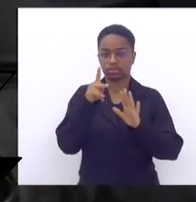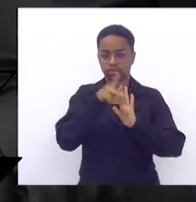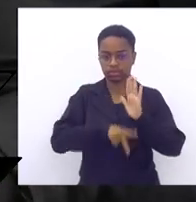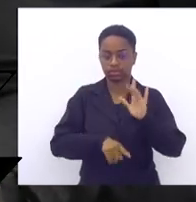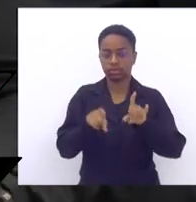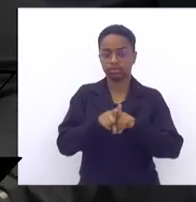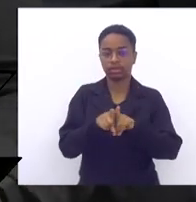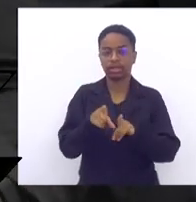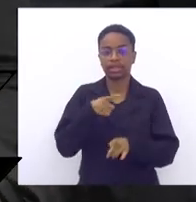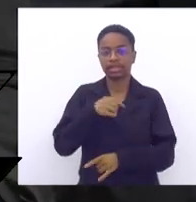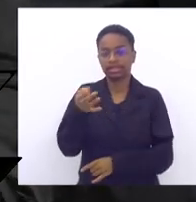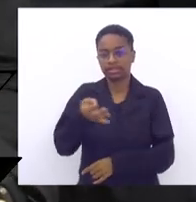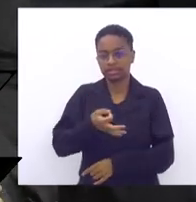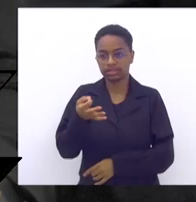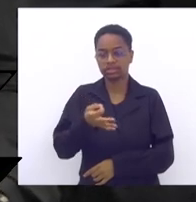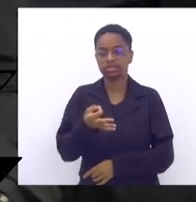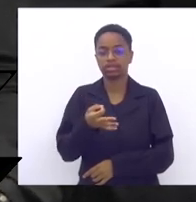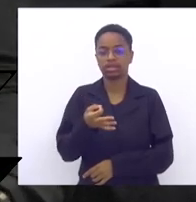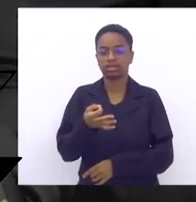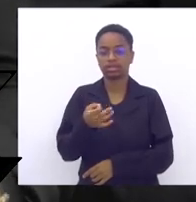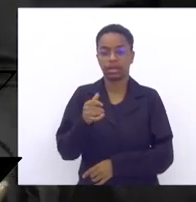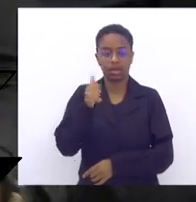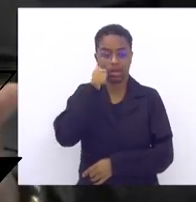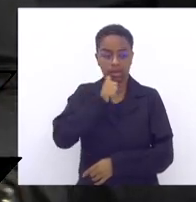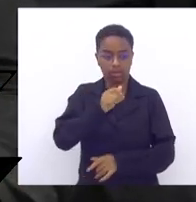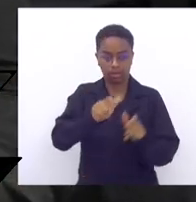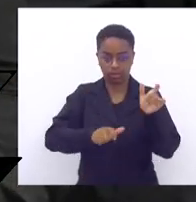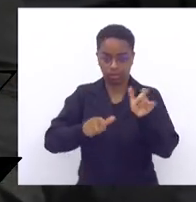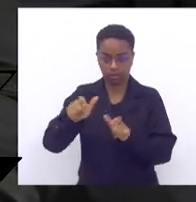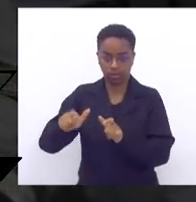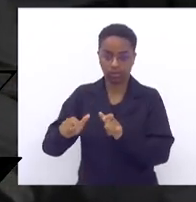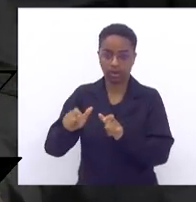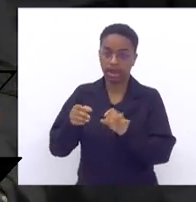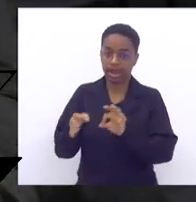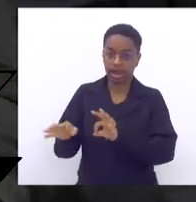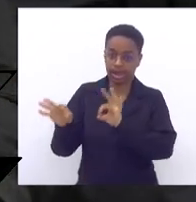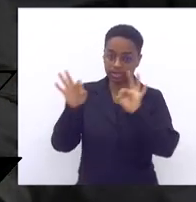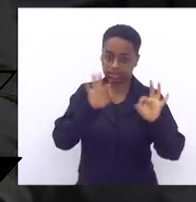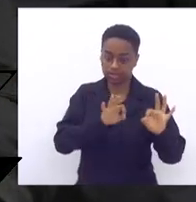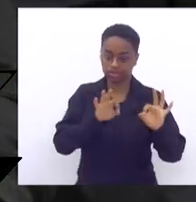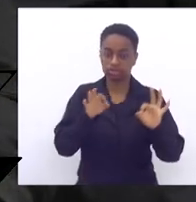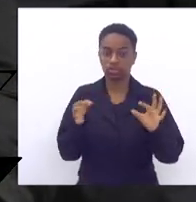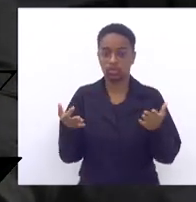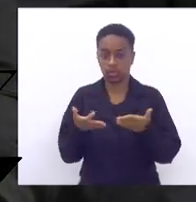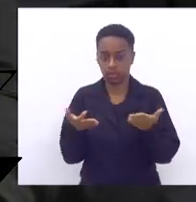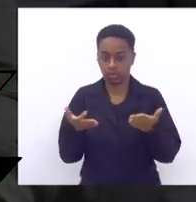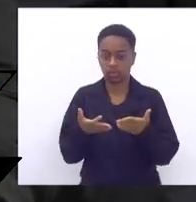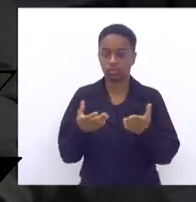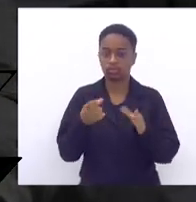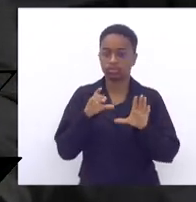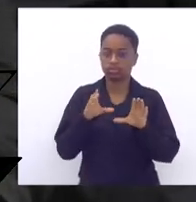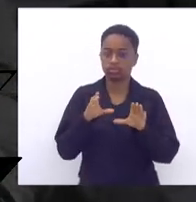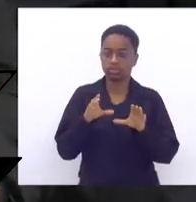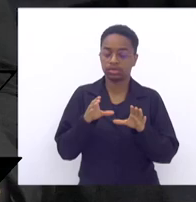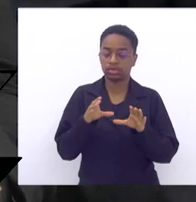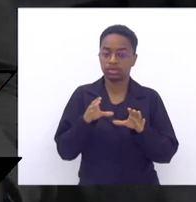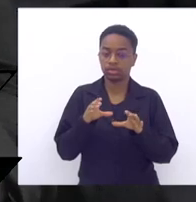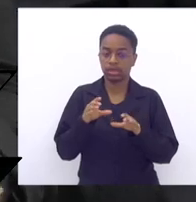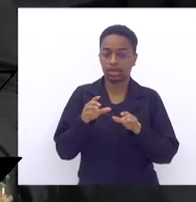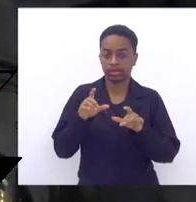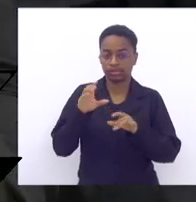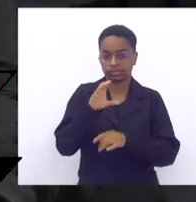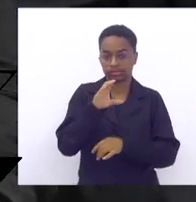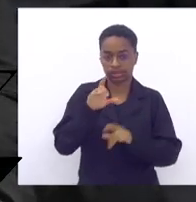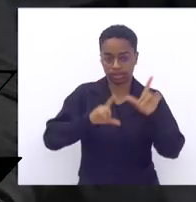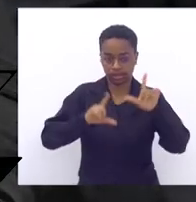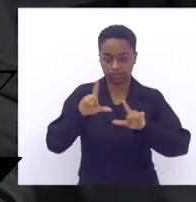tenho certeza que todas essas mulheres estão assistindo hoje essa sessão aqui na Comissão de Constituição e Justiça. E, se Deus quiser, nós vamos